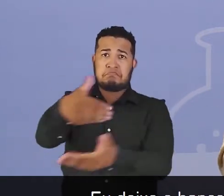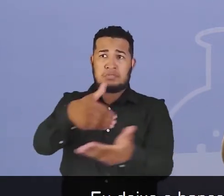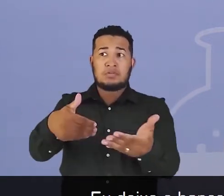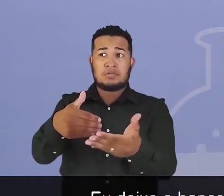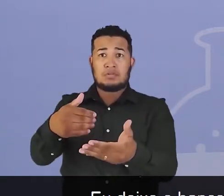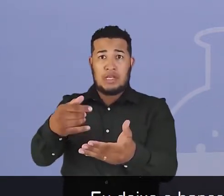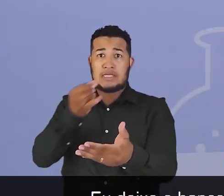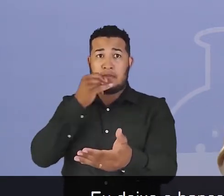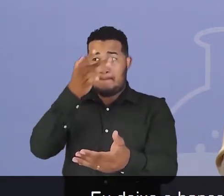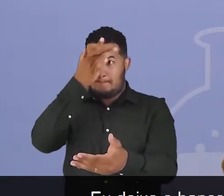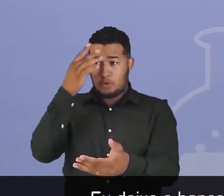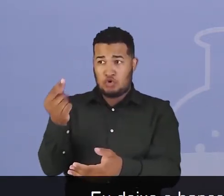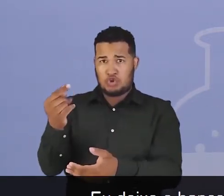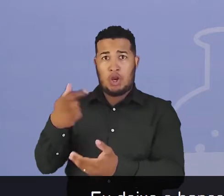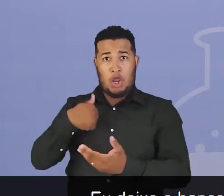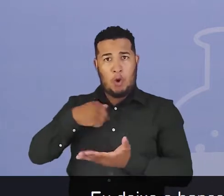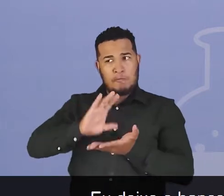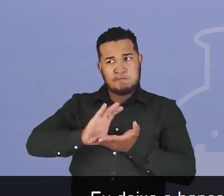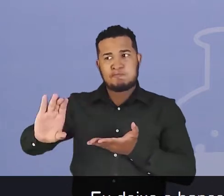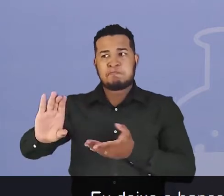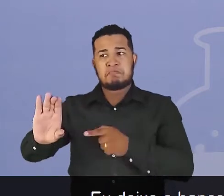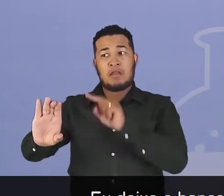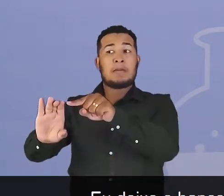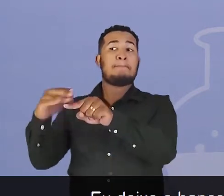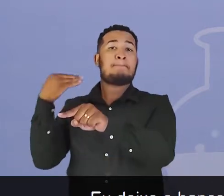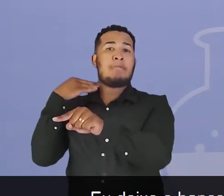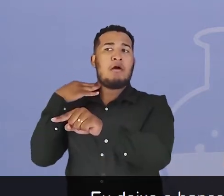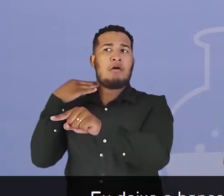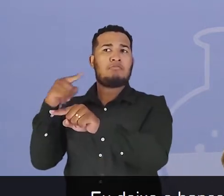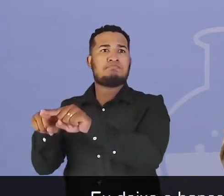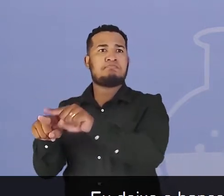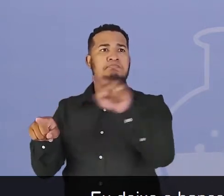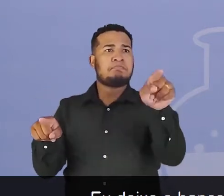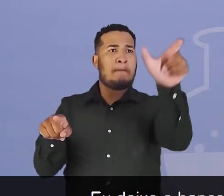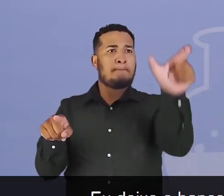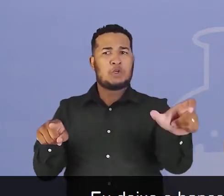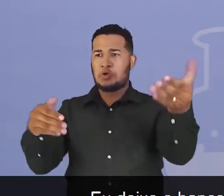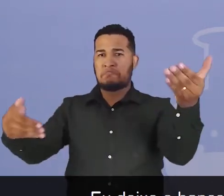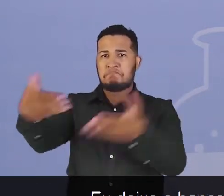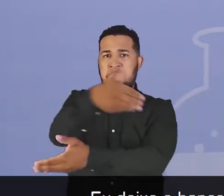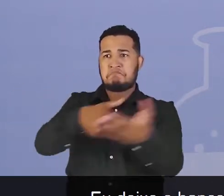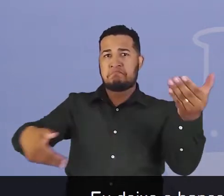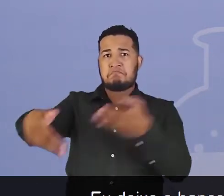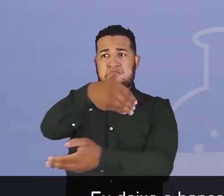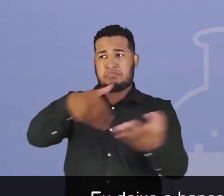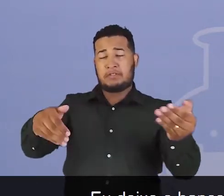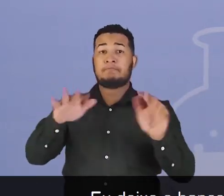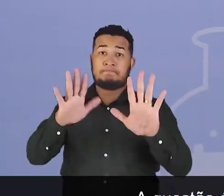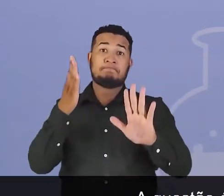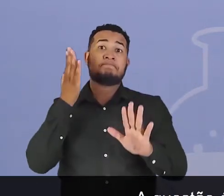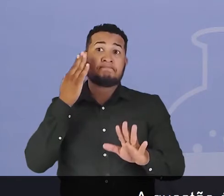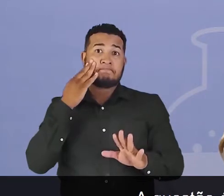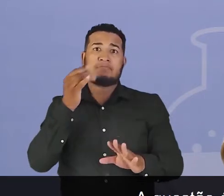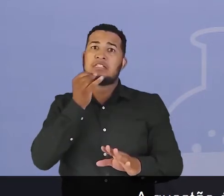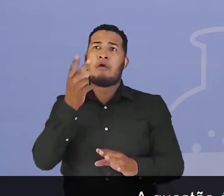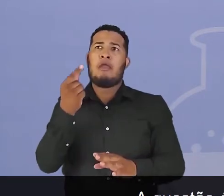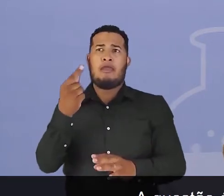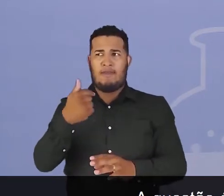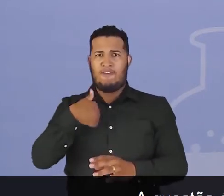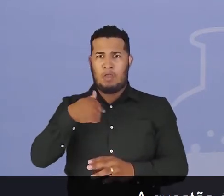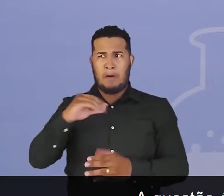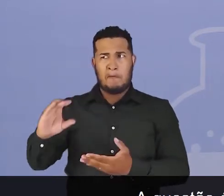intermediação entre a pessoa que vai pegar o dinheiro emprestado e eu que vou deixar o dinheiro no banco. A questão é claro que